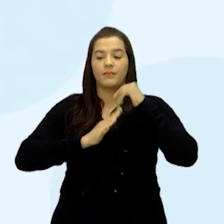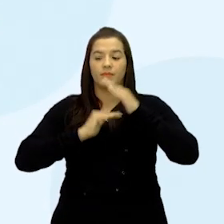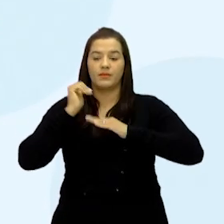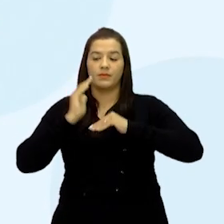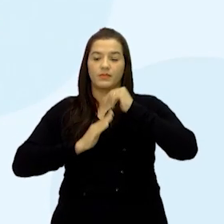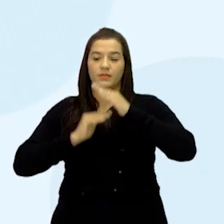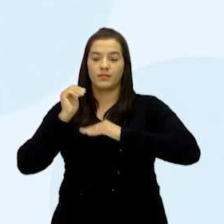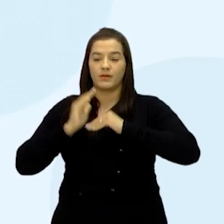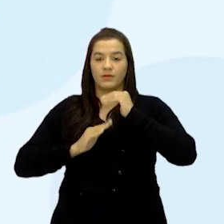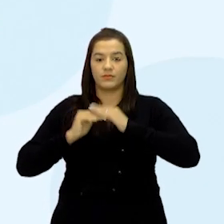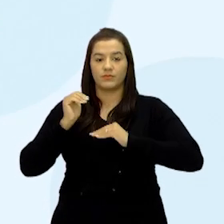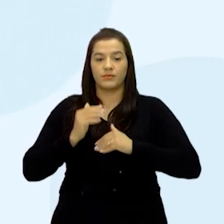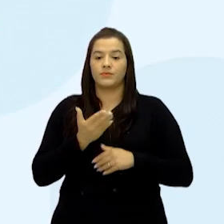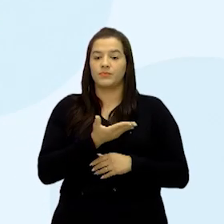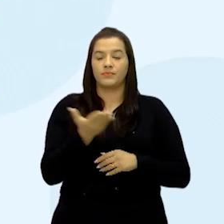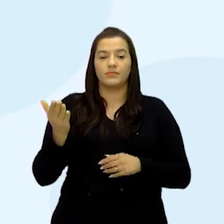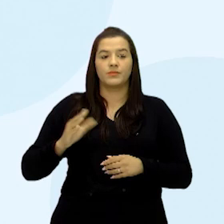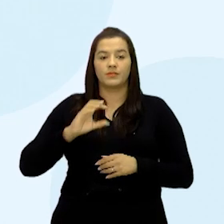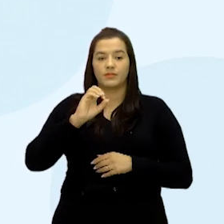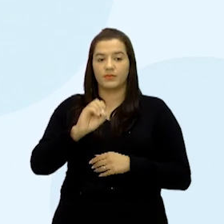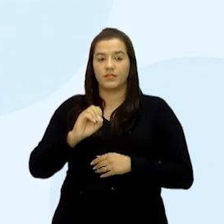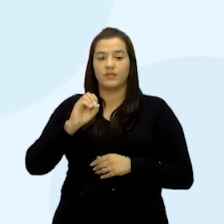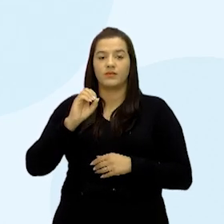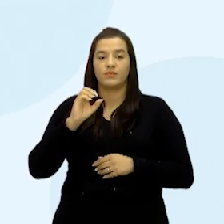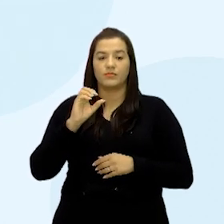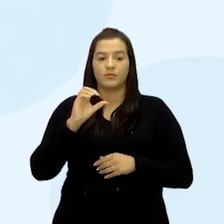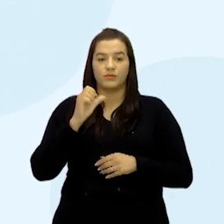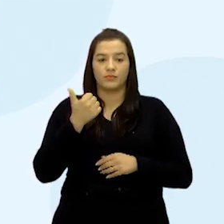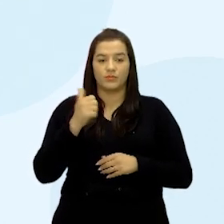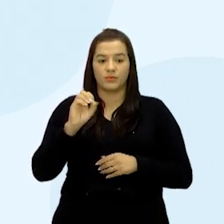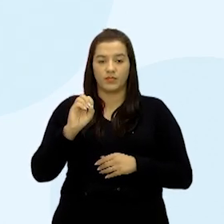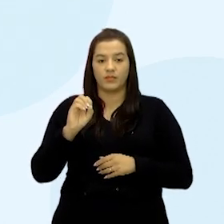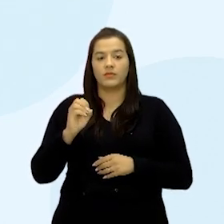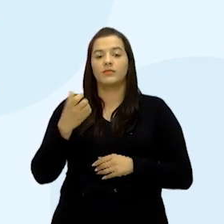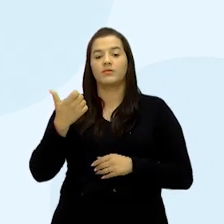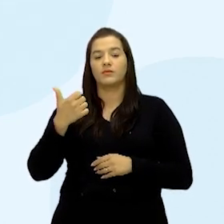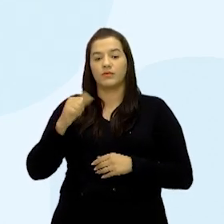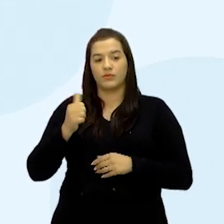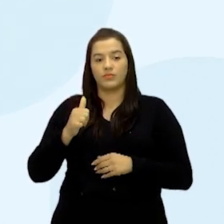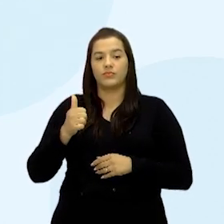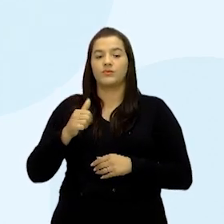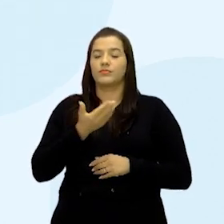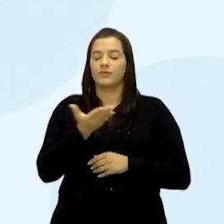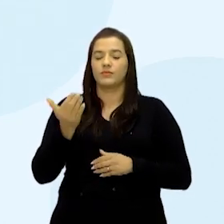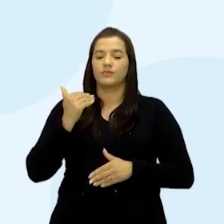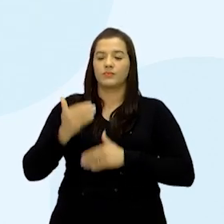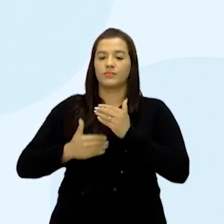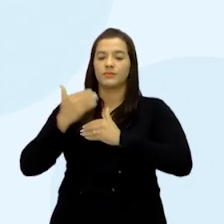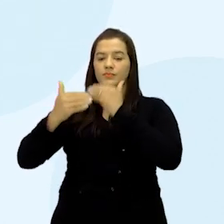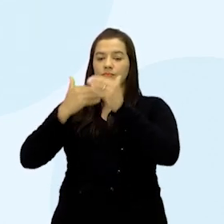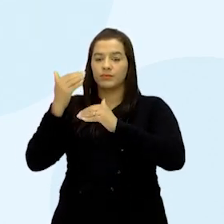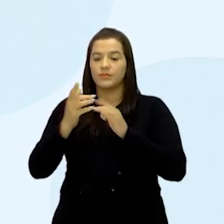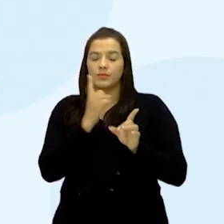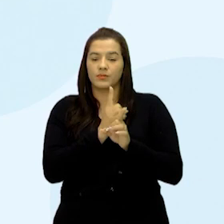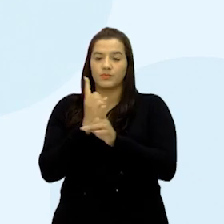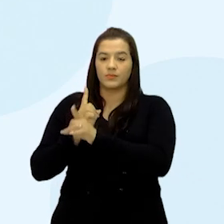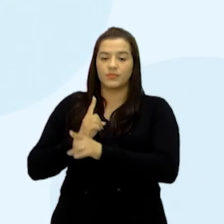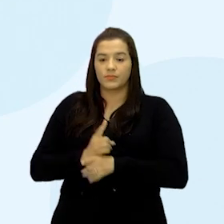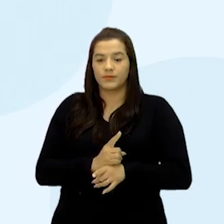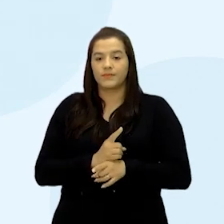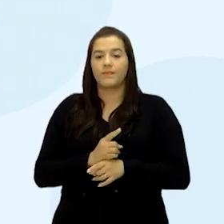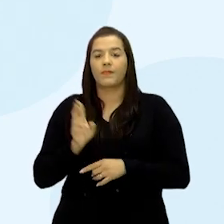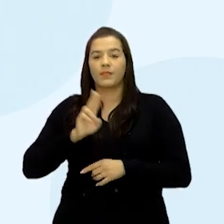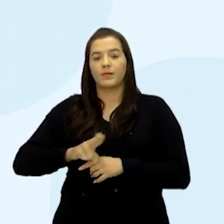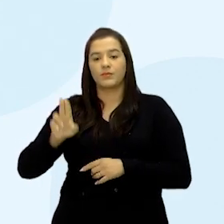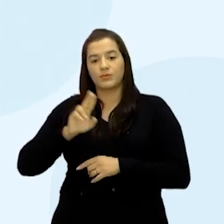ó, 0810 é a habilidade que fala sobre você desenvolver, né, ou descobrir termos de uma sequência usando